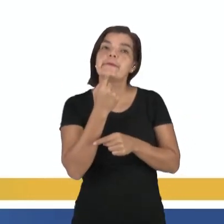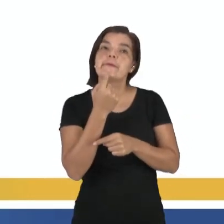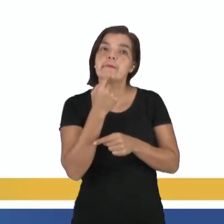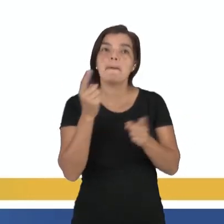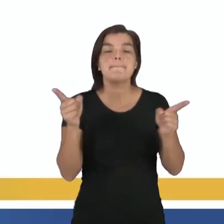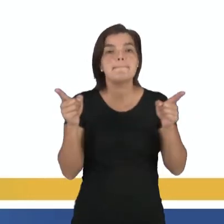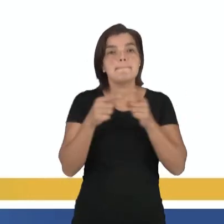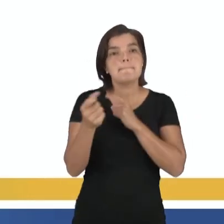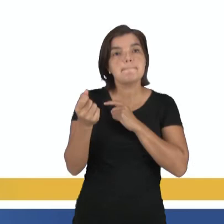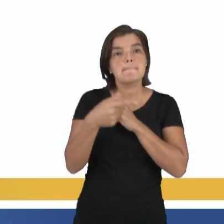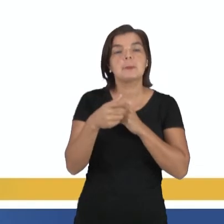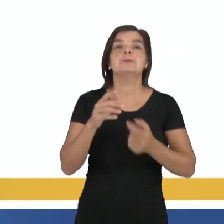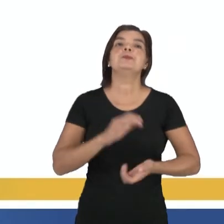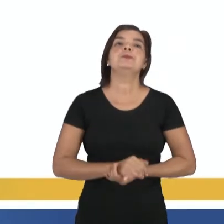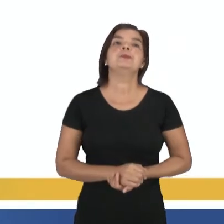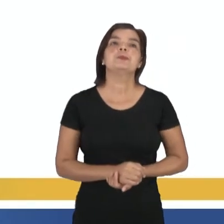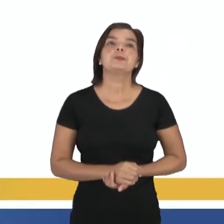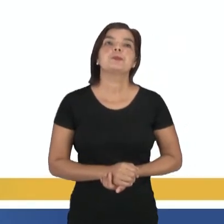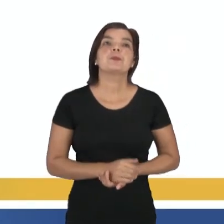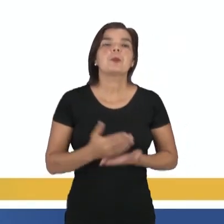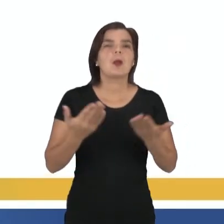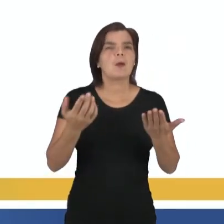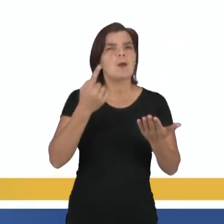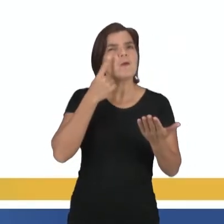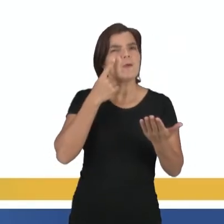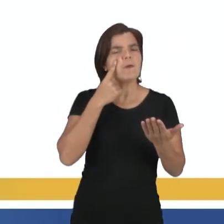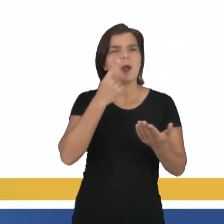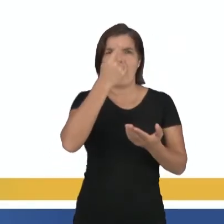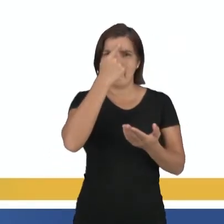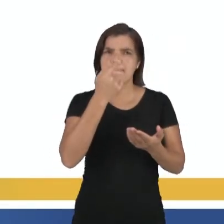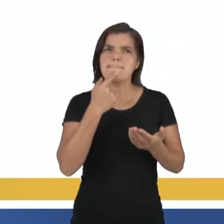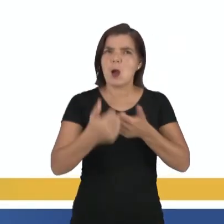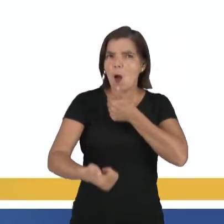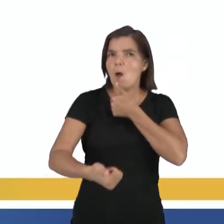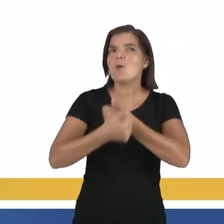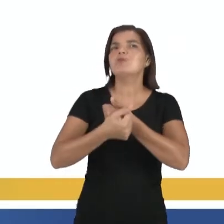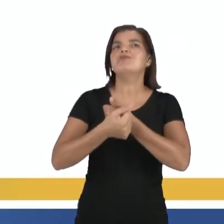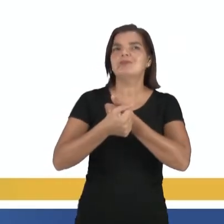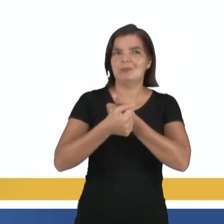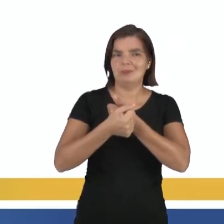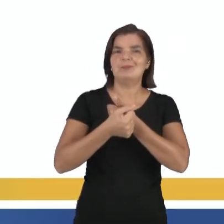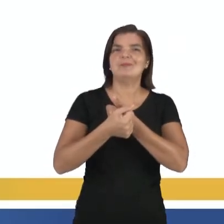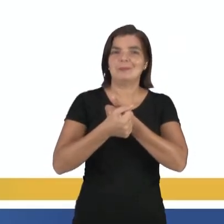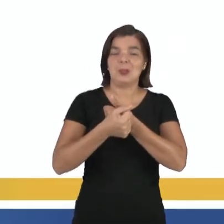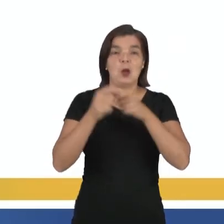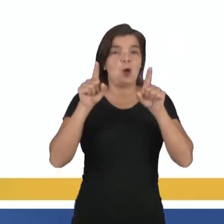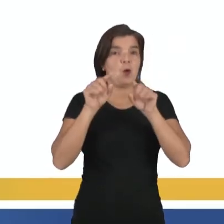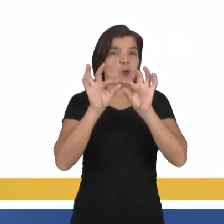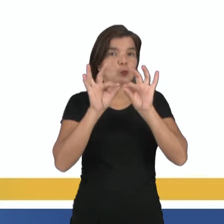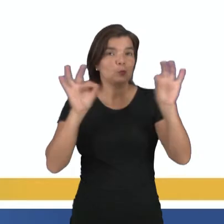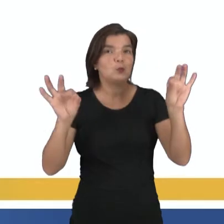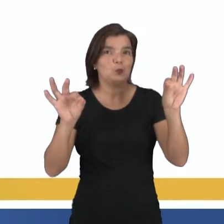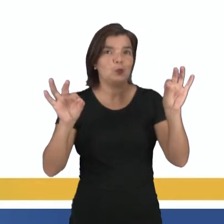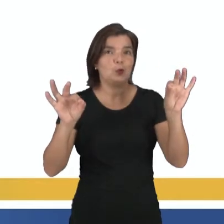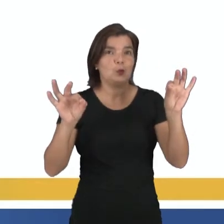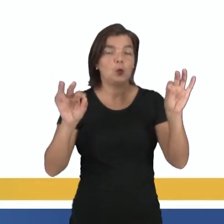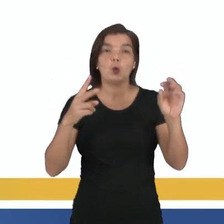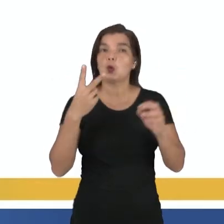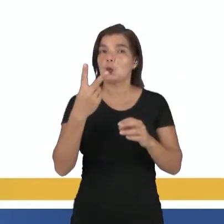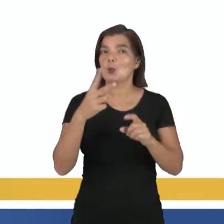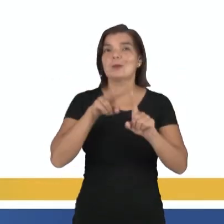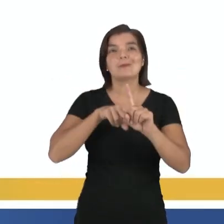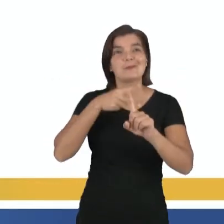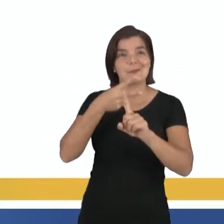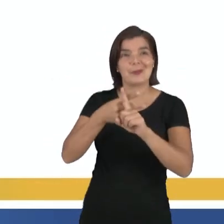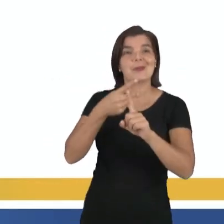está menor do que a seta azul. Agora, pegou essa imagem e aproximou, ou seja, ela está a uma distância 2 vezes do foco, tu